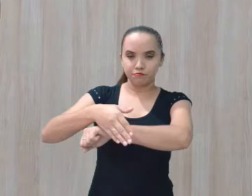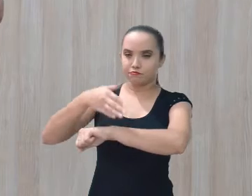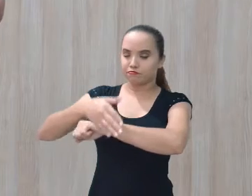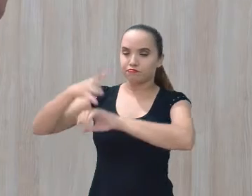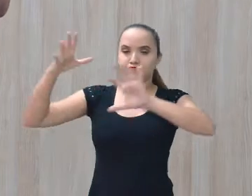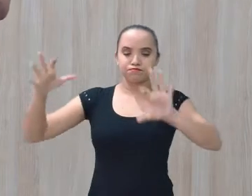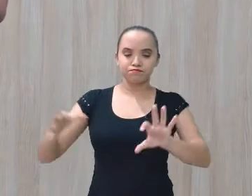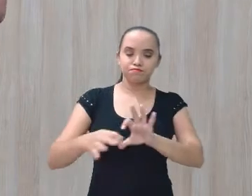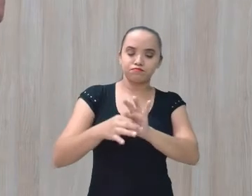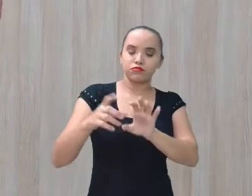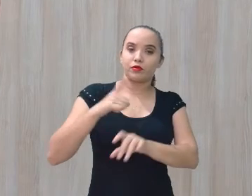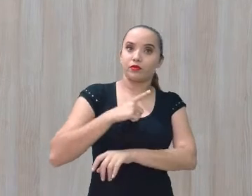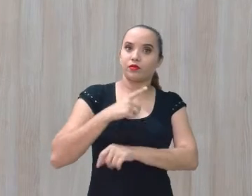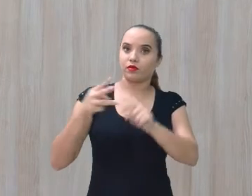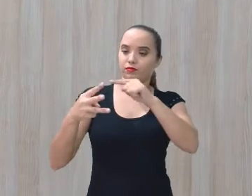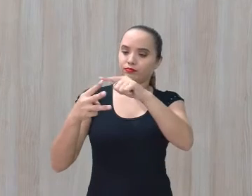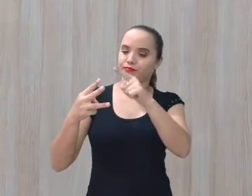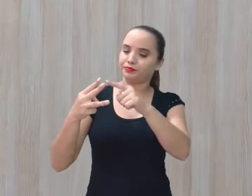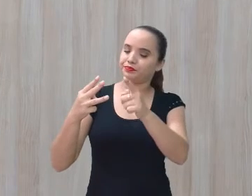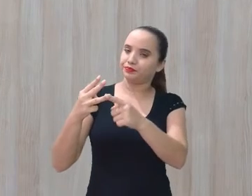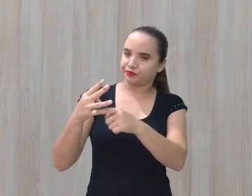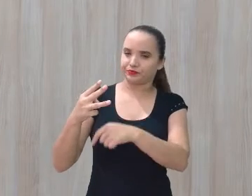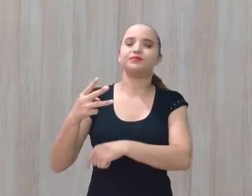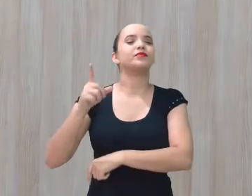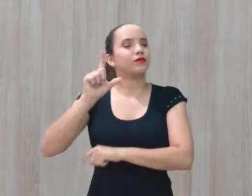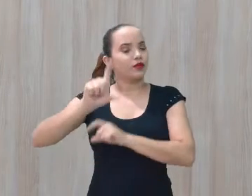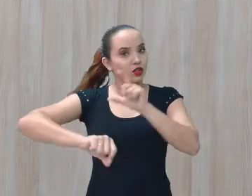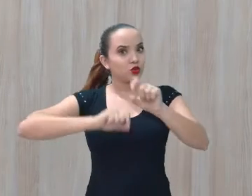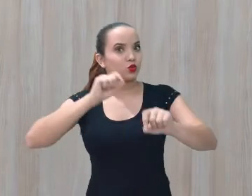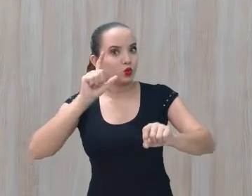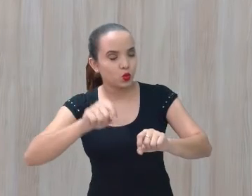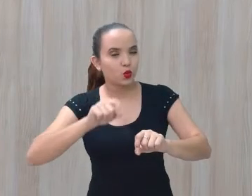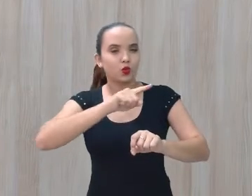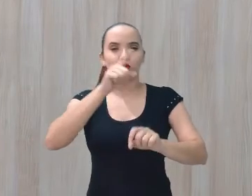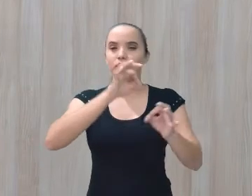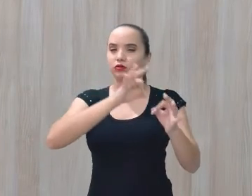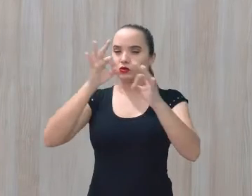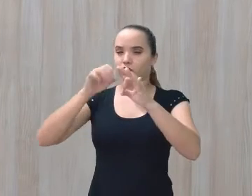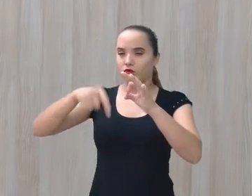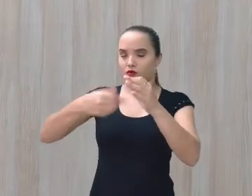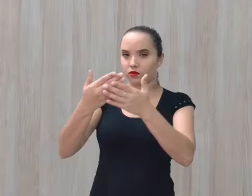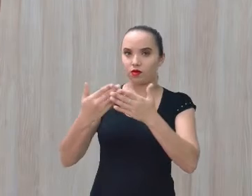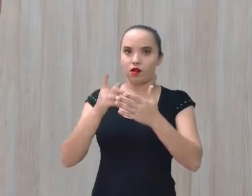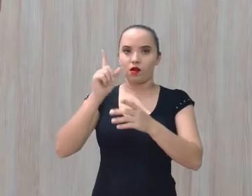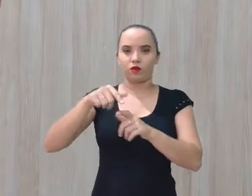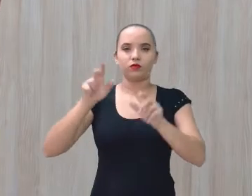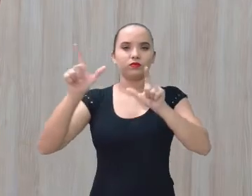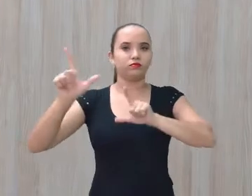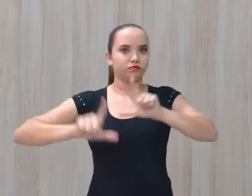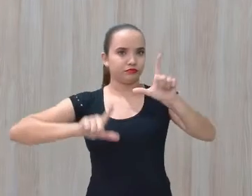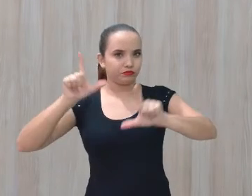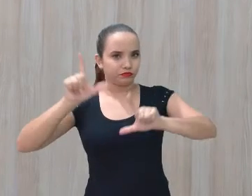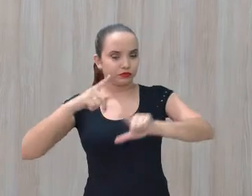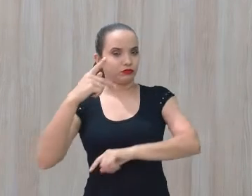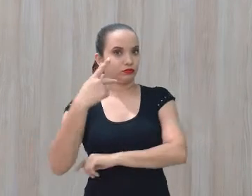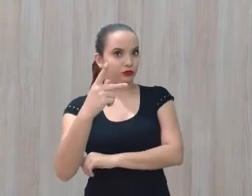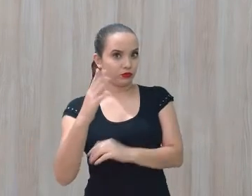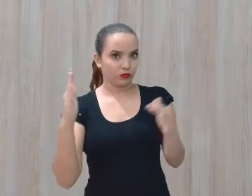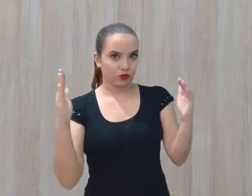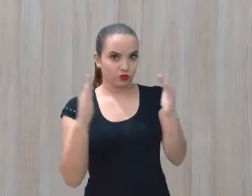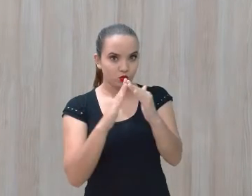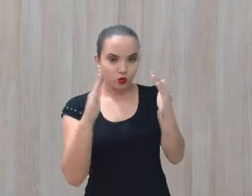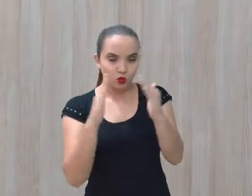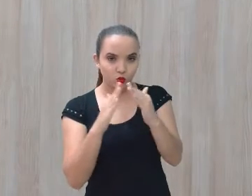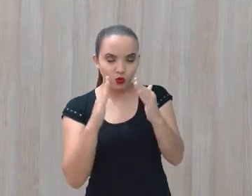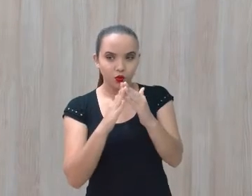têm 3 opções de se conectar com esta aula. Pela TV, não é? Pela TV da sua casa,